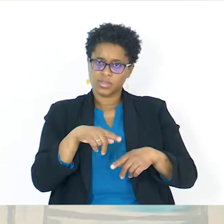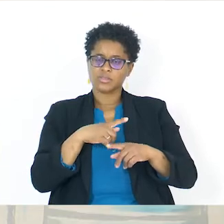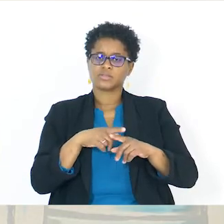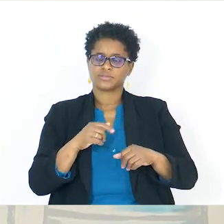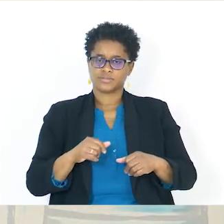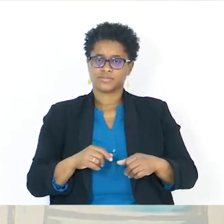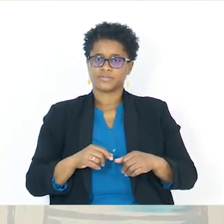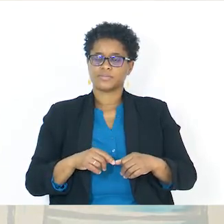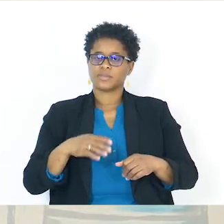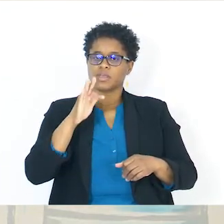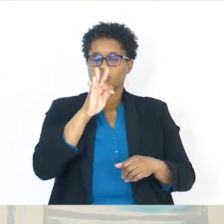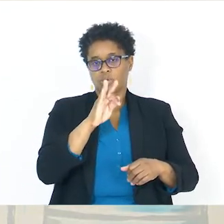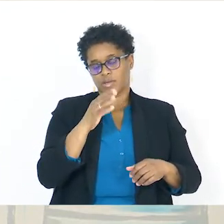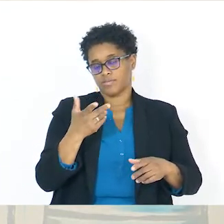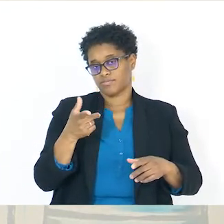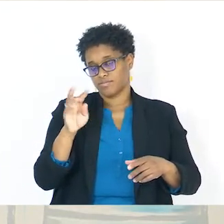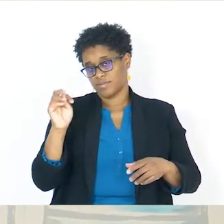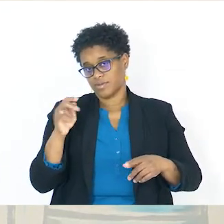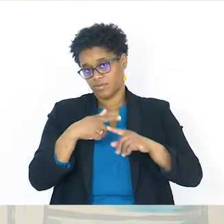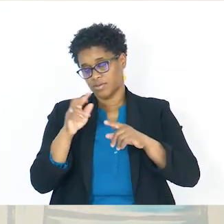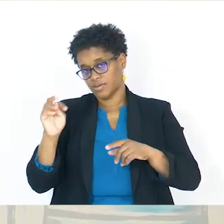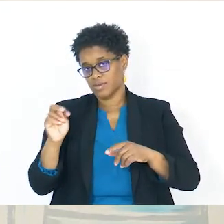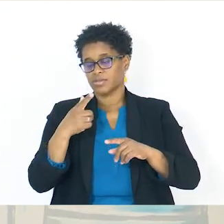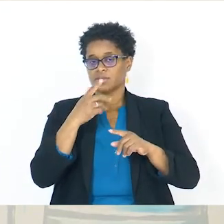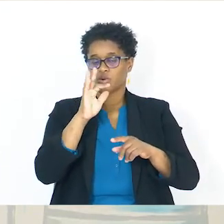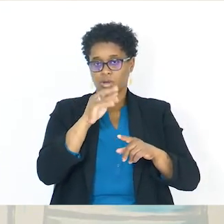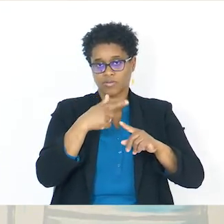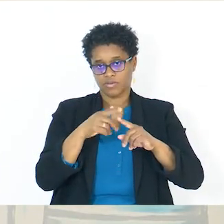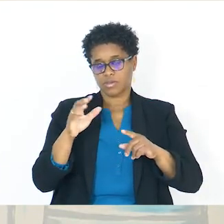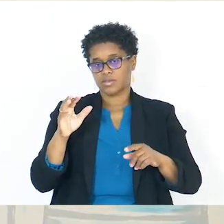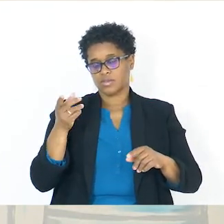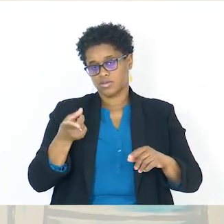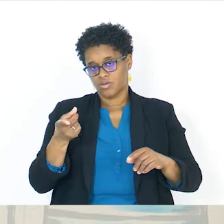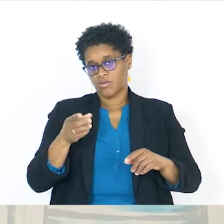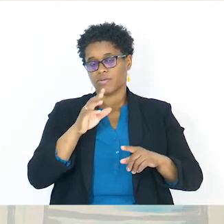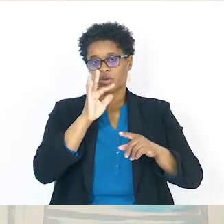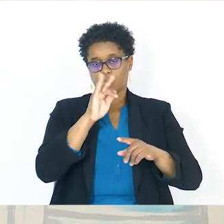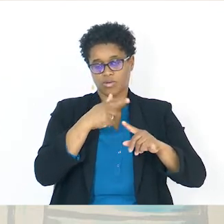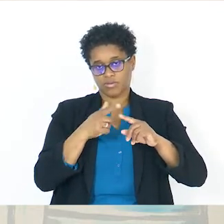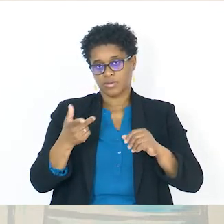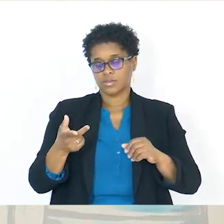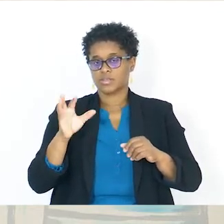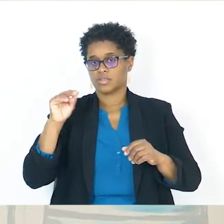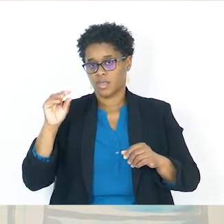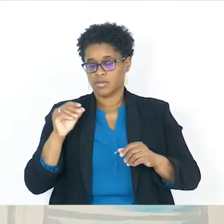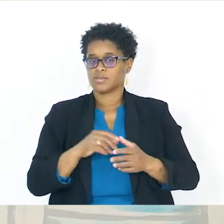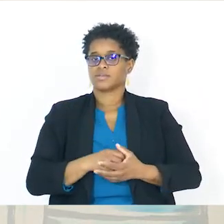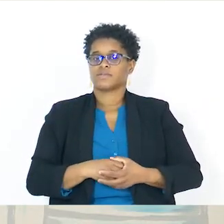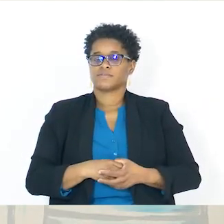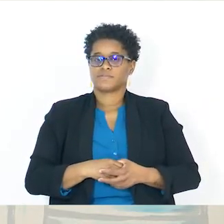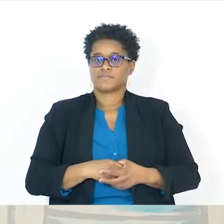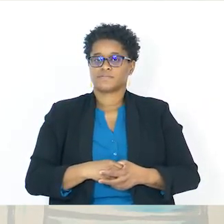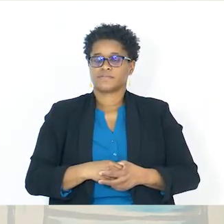4 vezes. Então, quádruplo de 3, quádruplo de 9 e quádruplo de